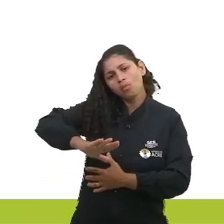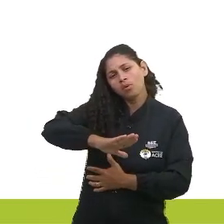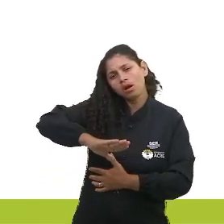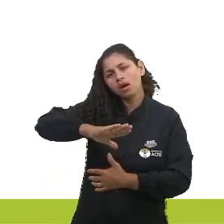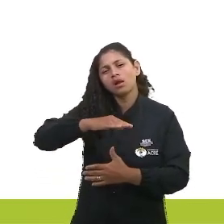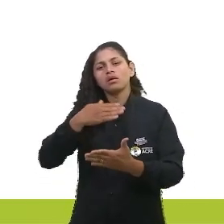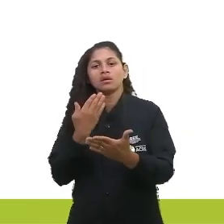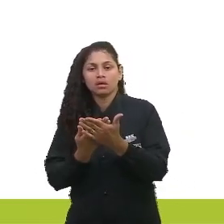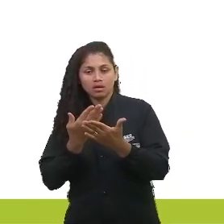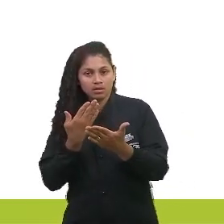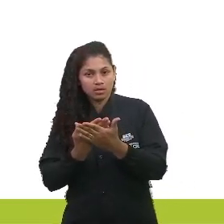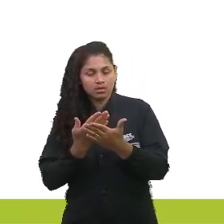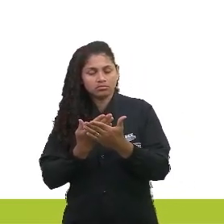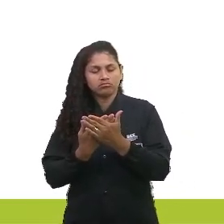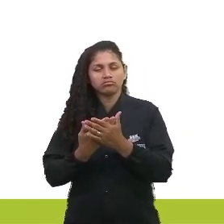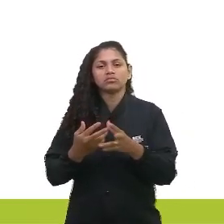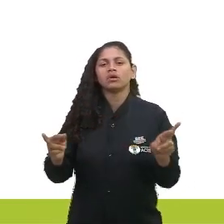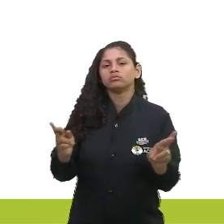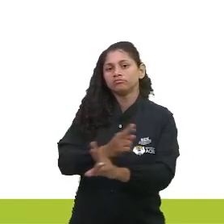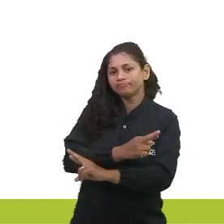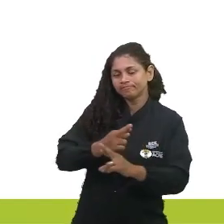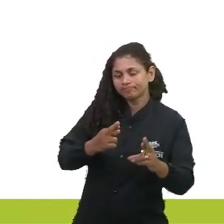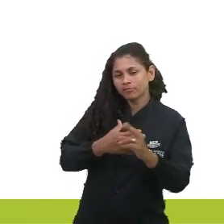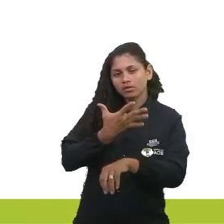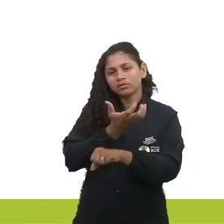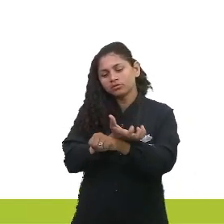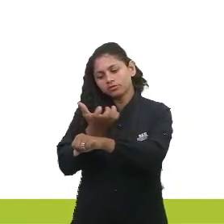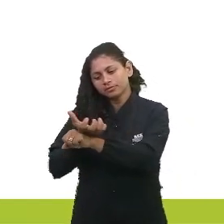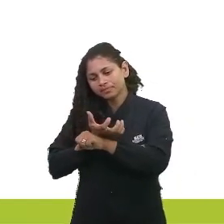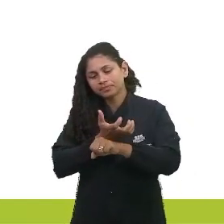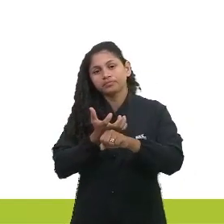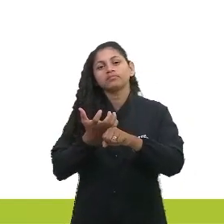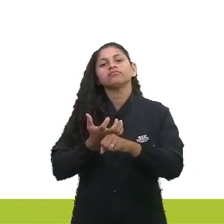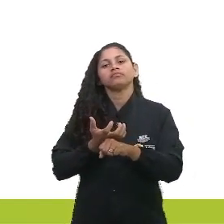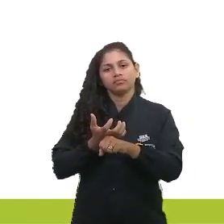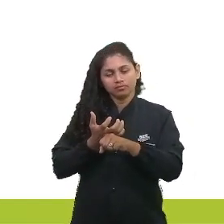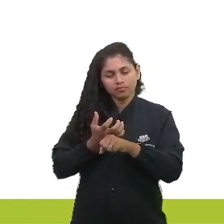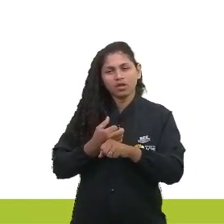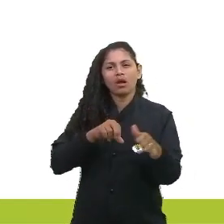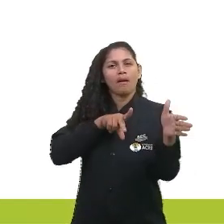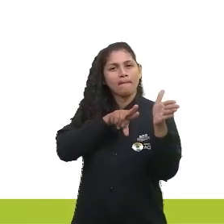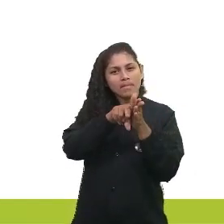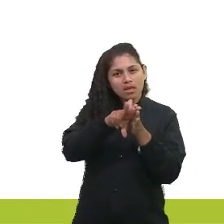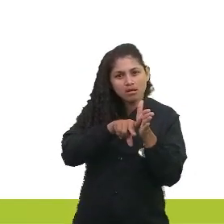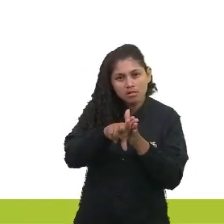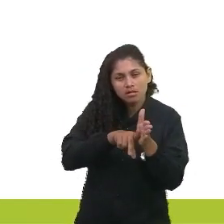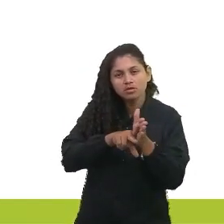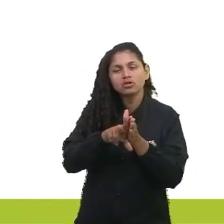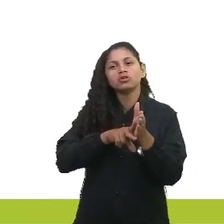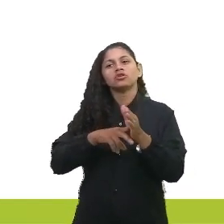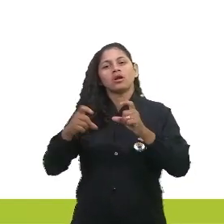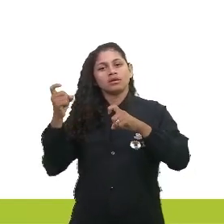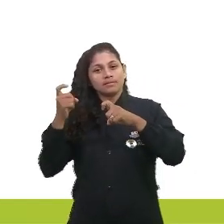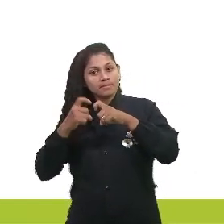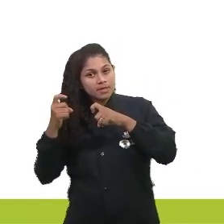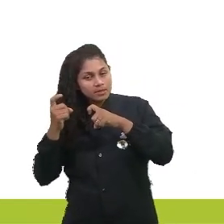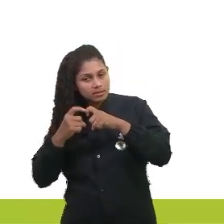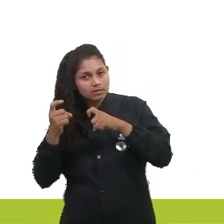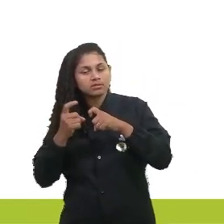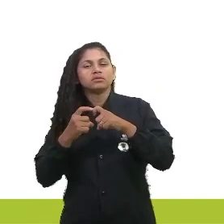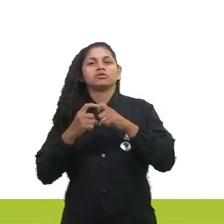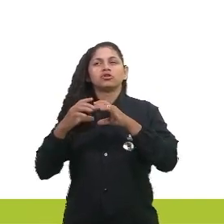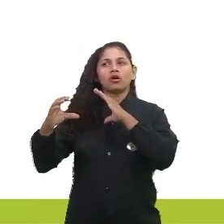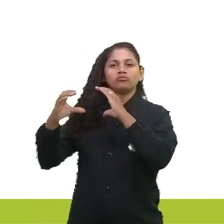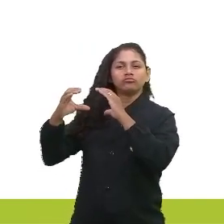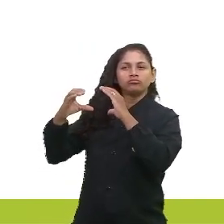que envolve várias disciplinas e que aborda questões da biologia, da medicina, da engenharia genética,